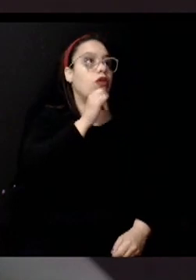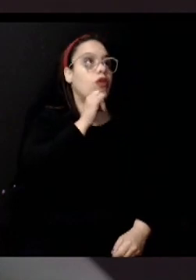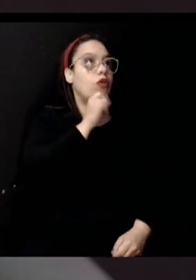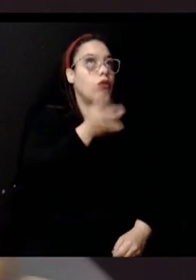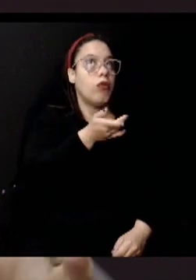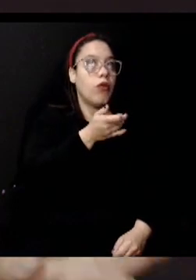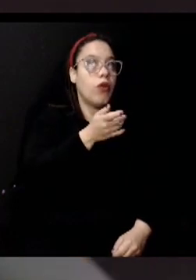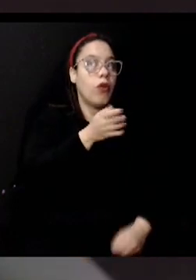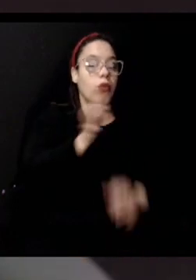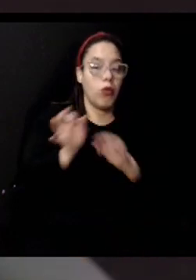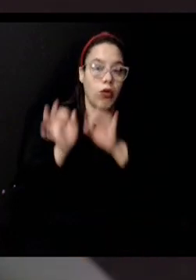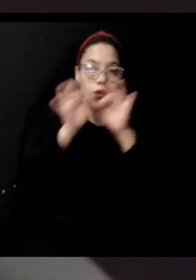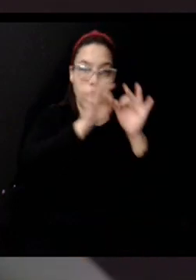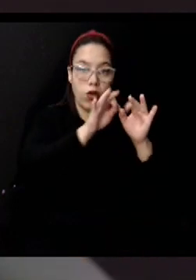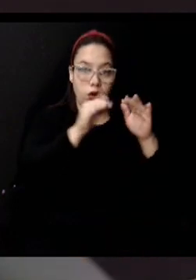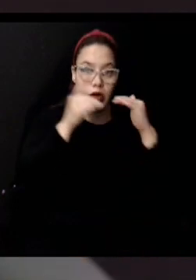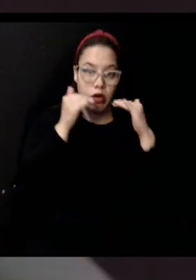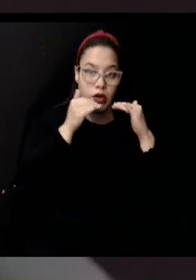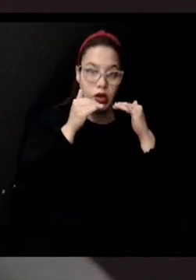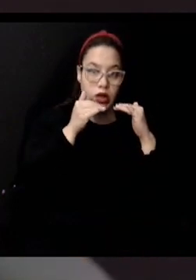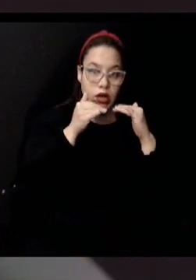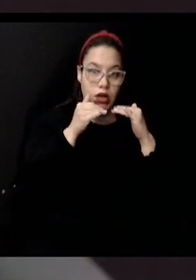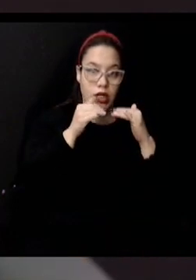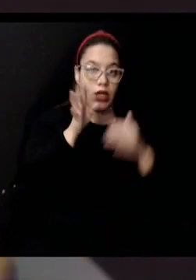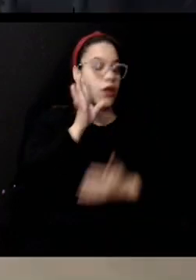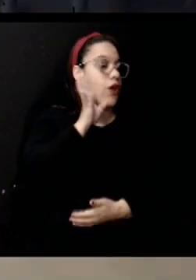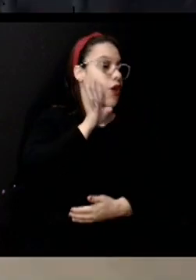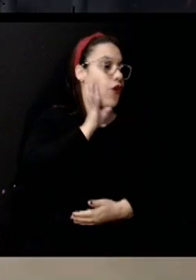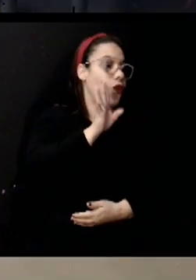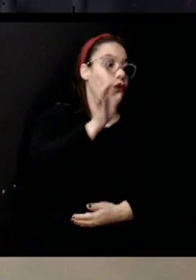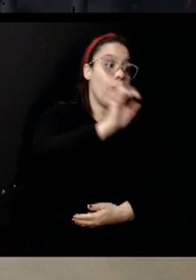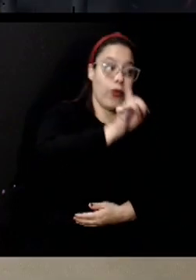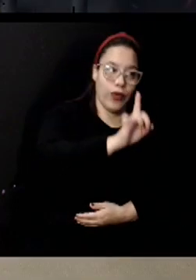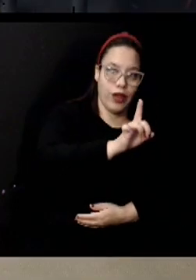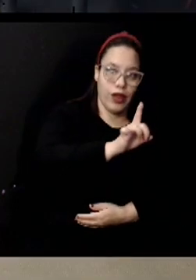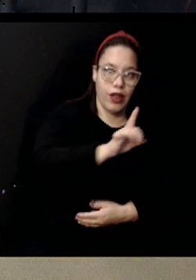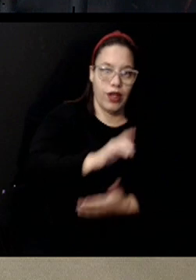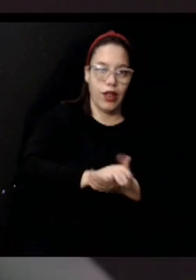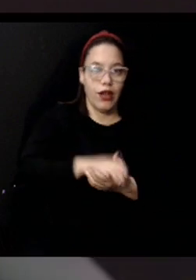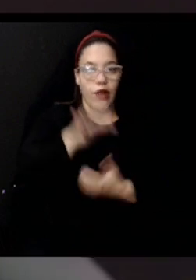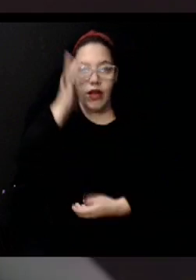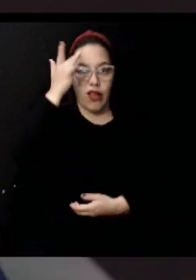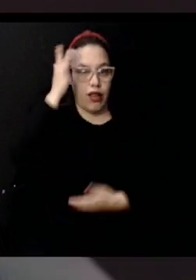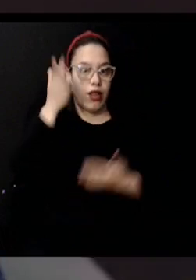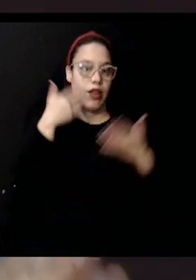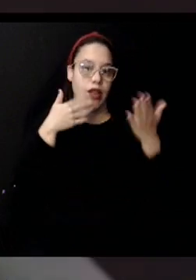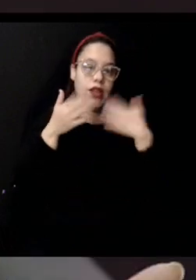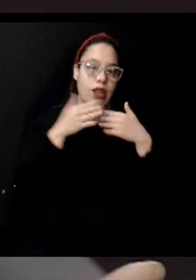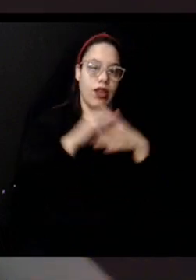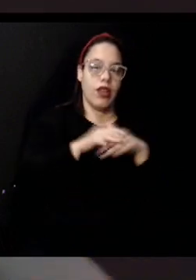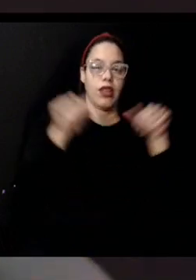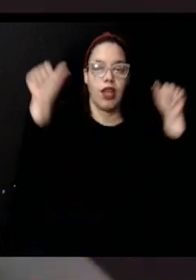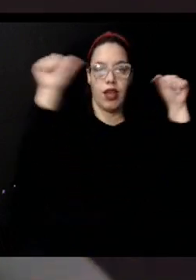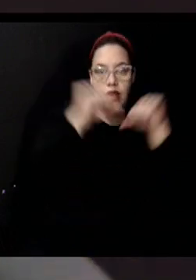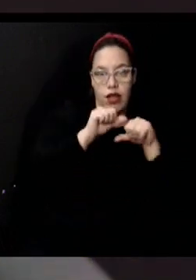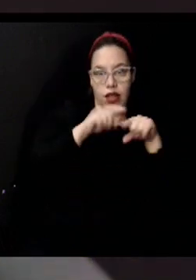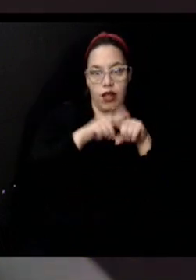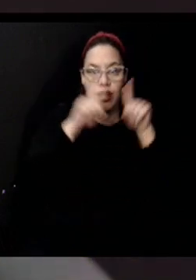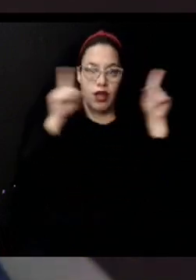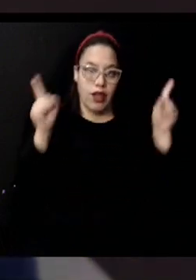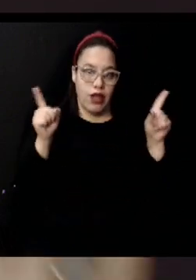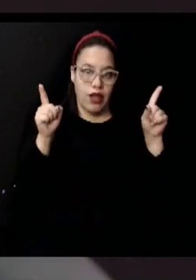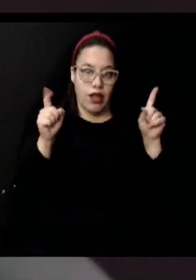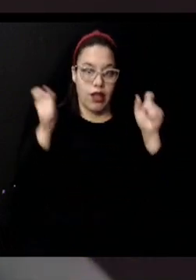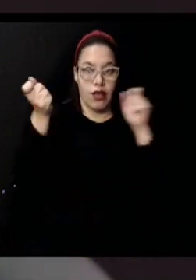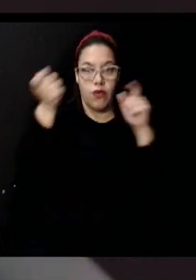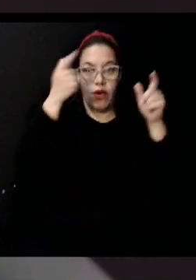não façam isso, porque o negócio tá legal aqui, mas vou falar: "Ai, mas a conversa estava ruim. Ah, mas a luz não estava boa,